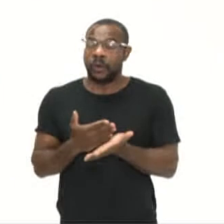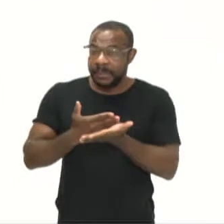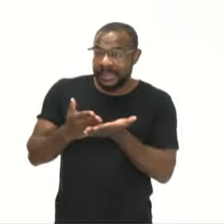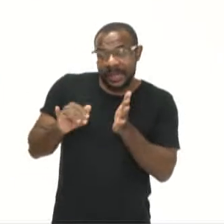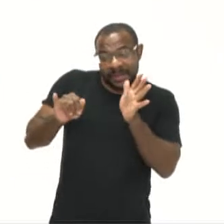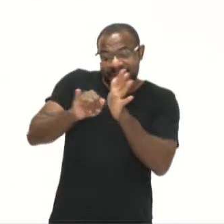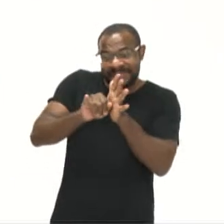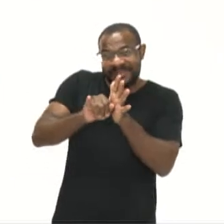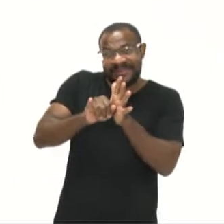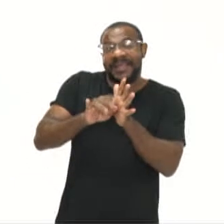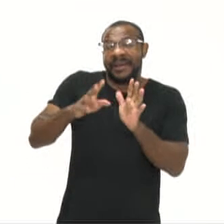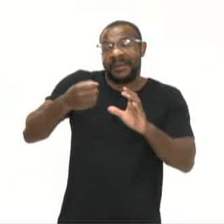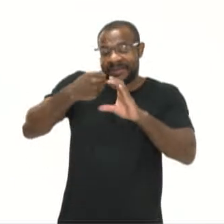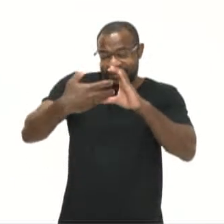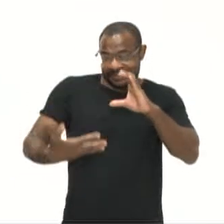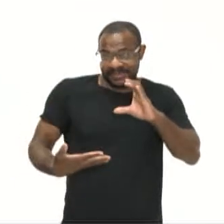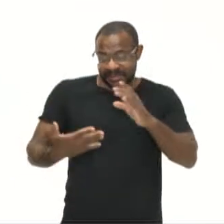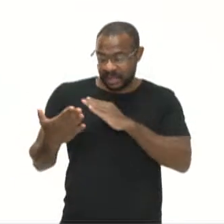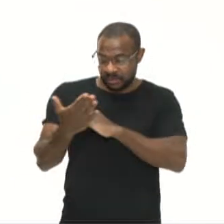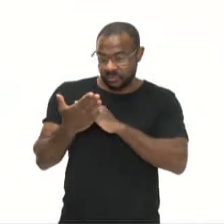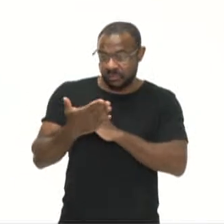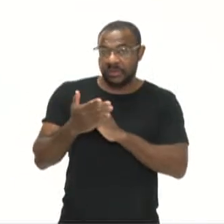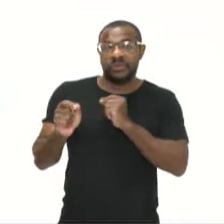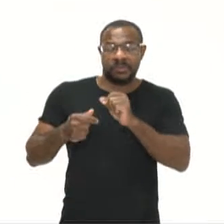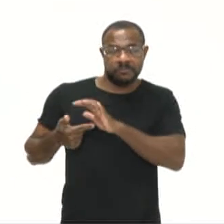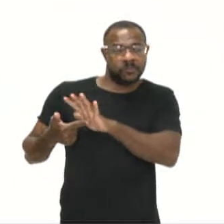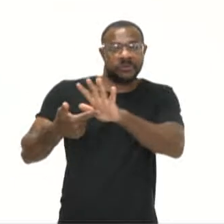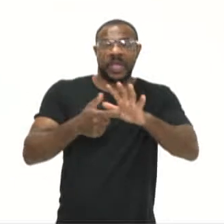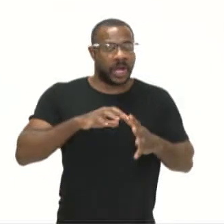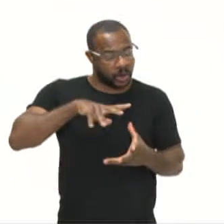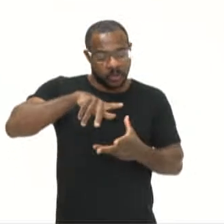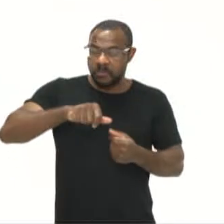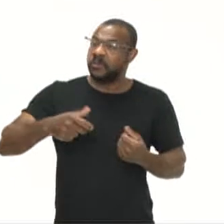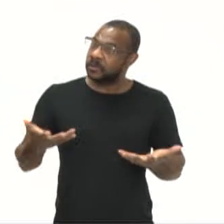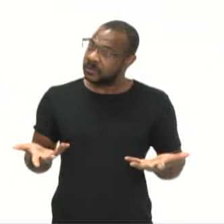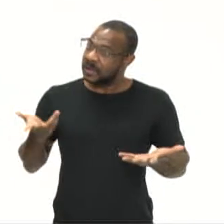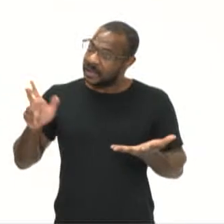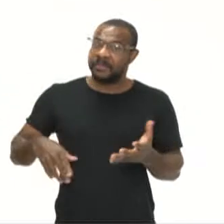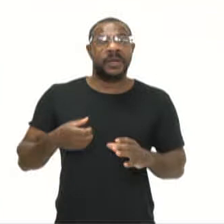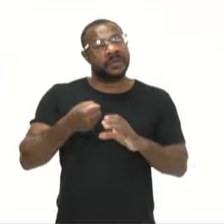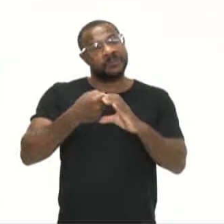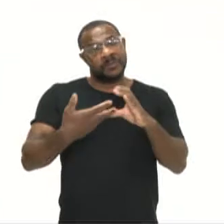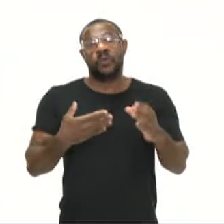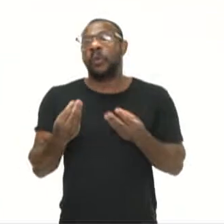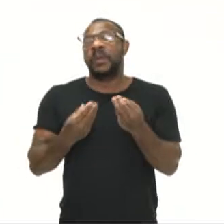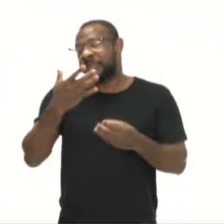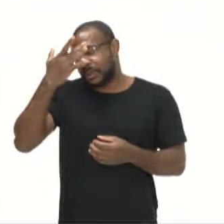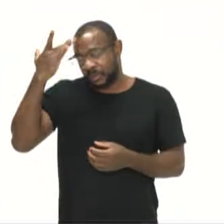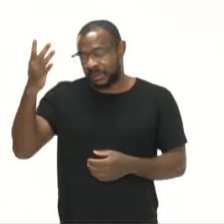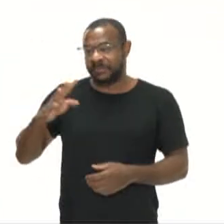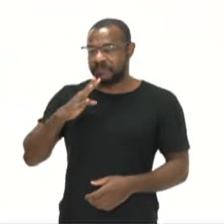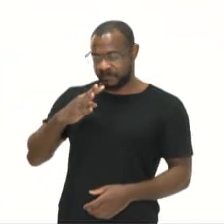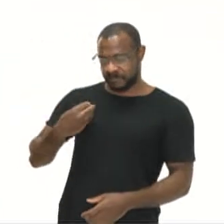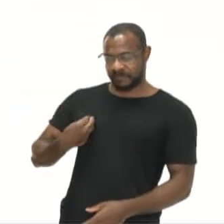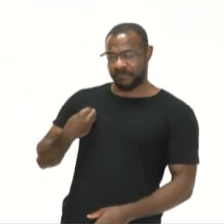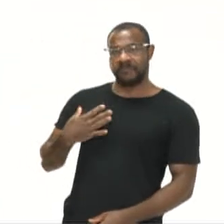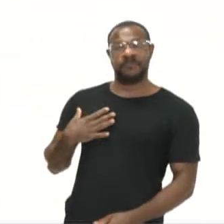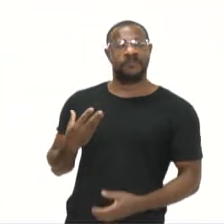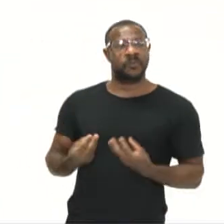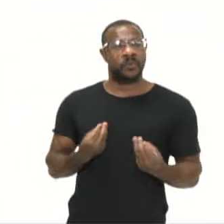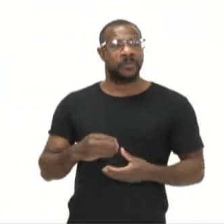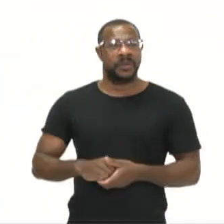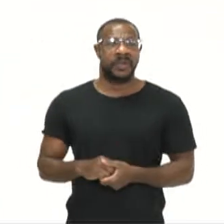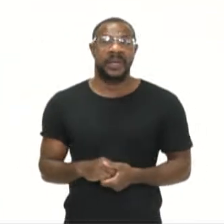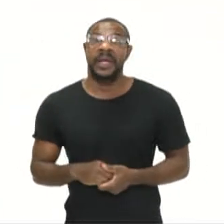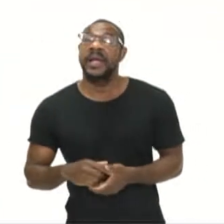identificação. É uma característica que nos ajuda a nos apresentar ao mundo e como as pessoas vão nos reconhecer. Além do nome, aliás, algumas pessoas